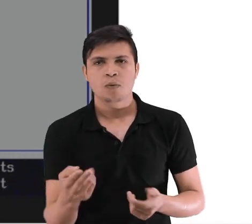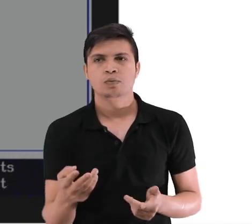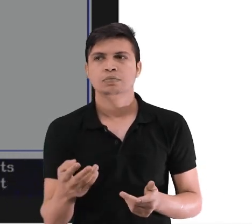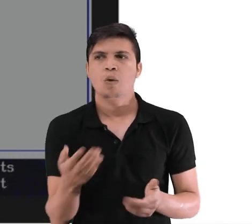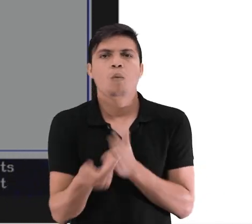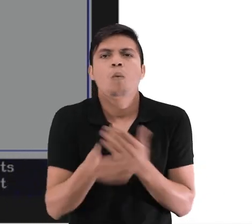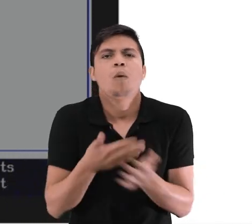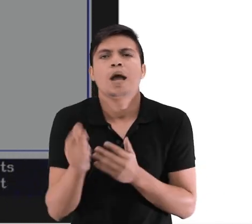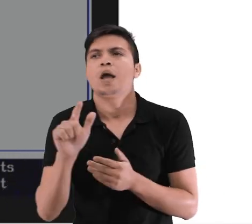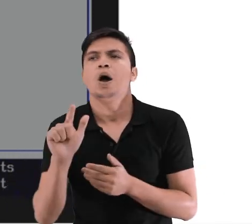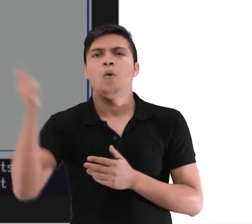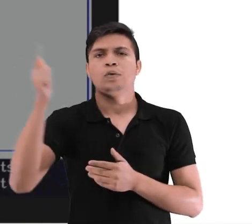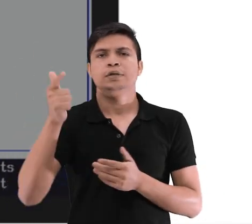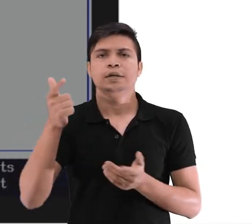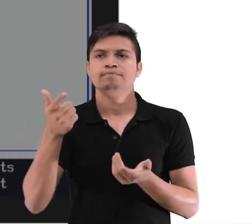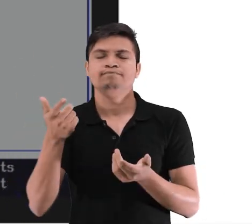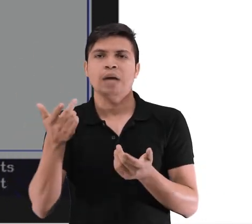de conexão de áudio